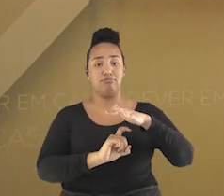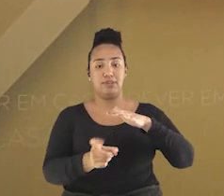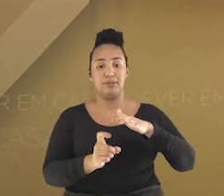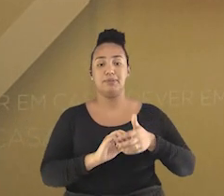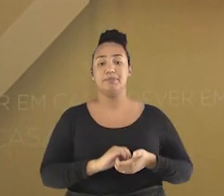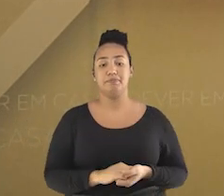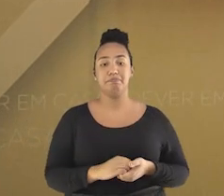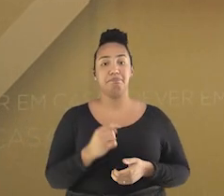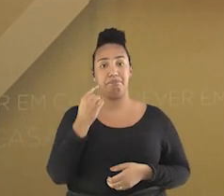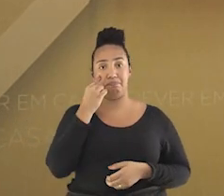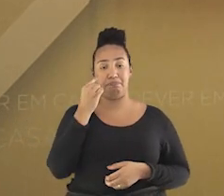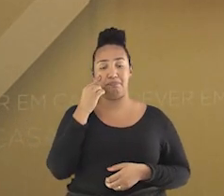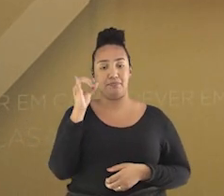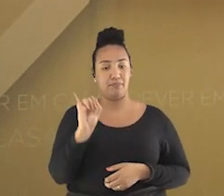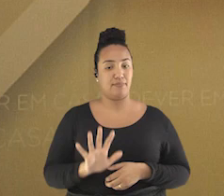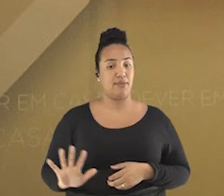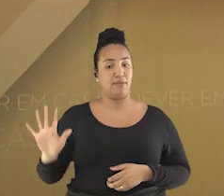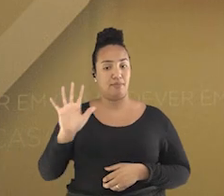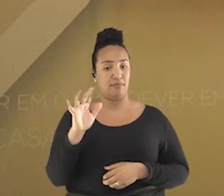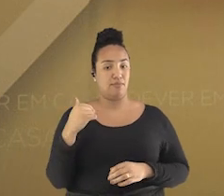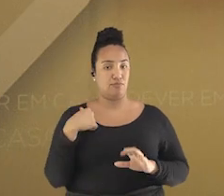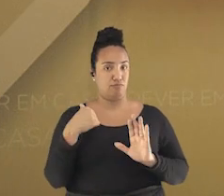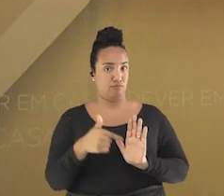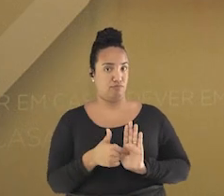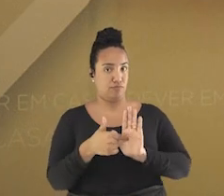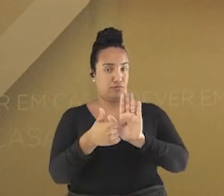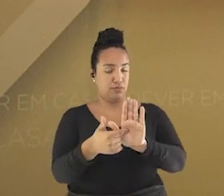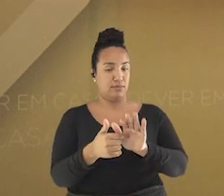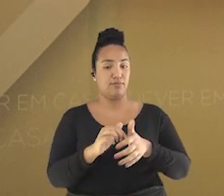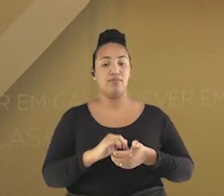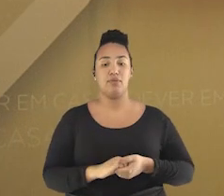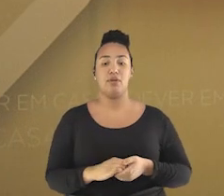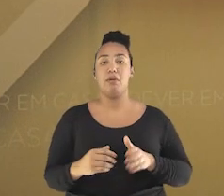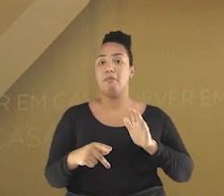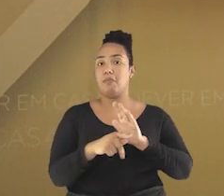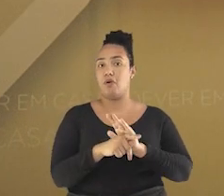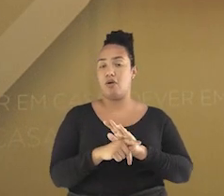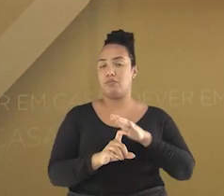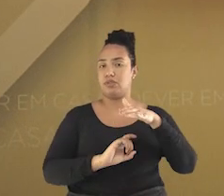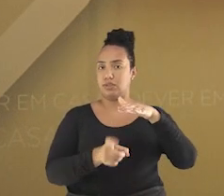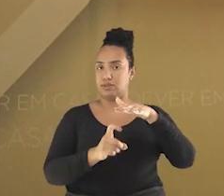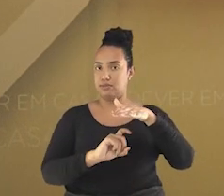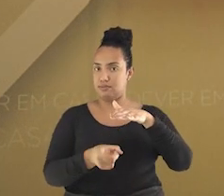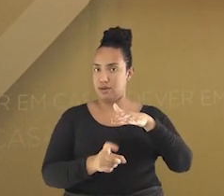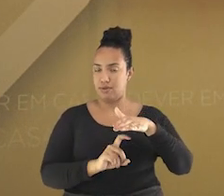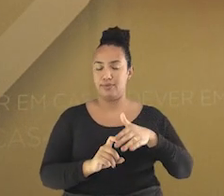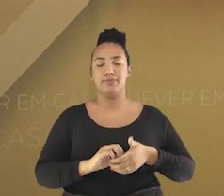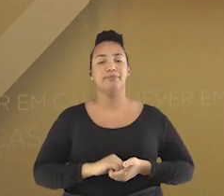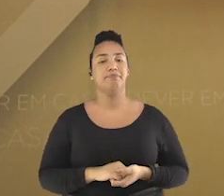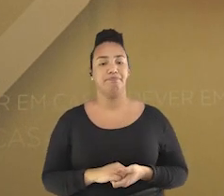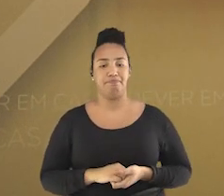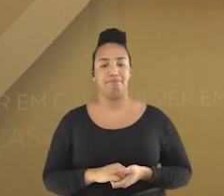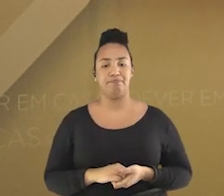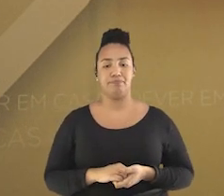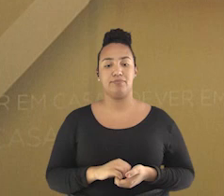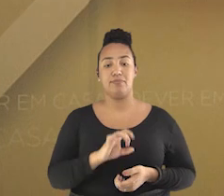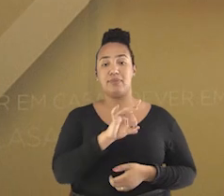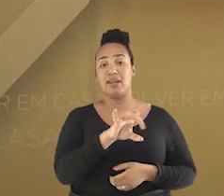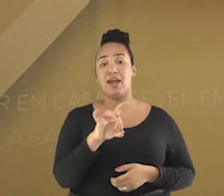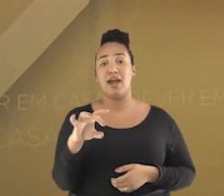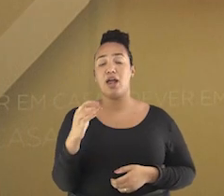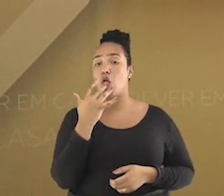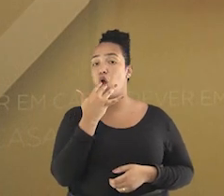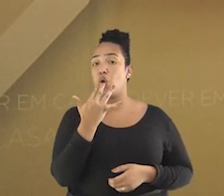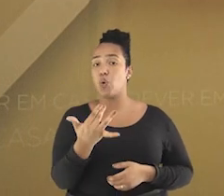metrôs. Observem essa imagem que eu trouxe dos trechos de metrô de São Paulo. Cada